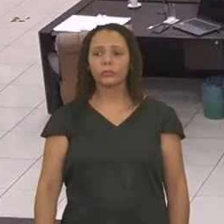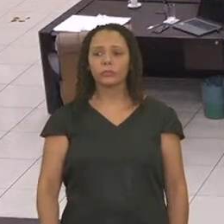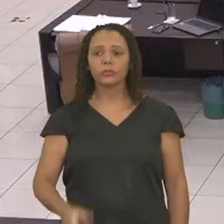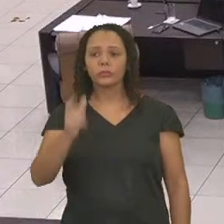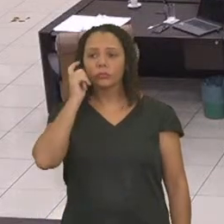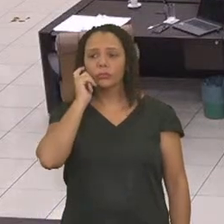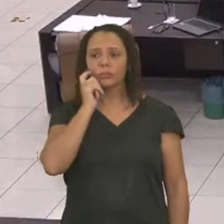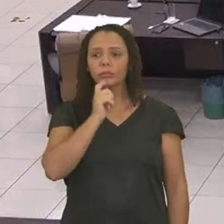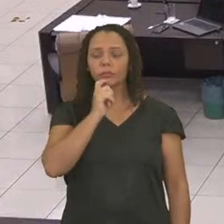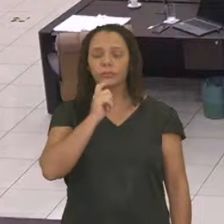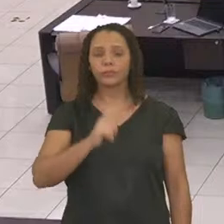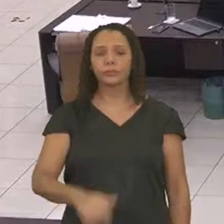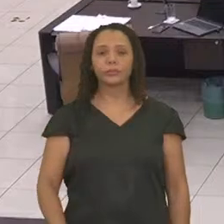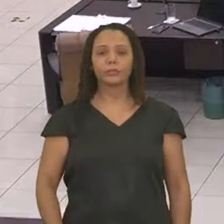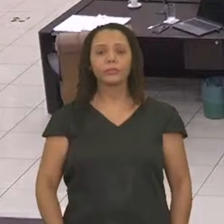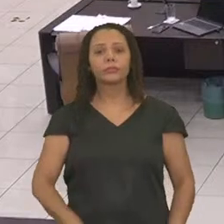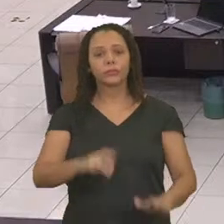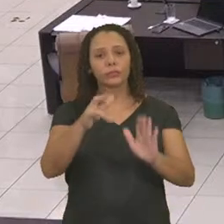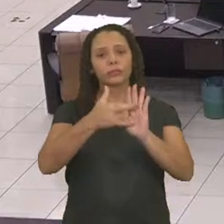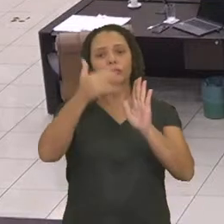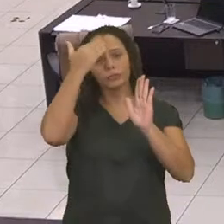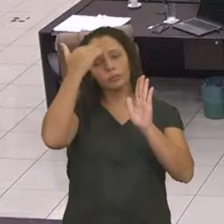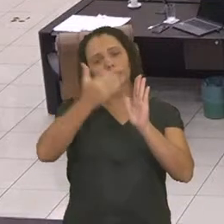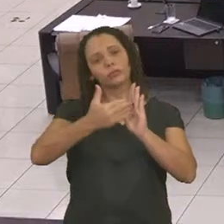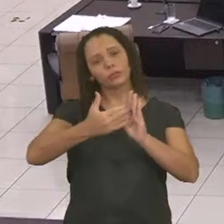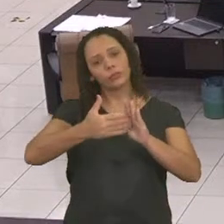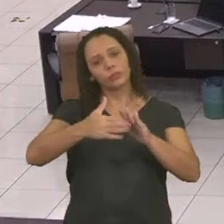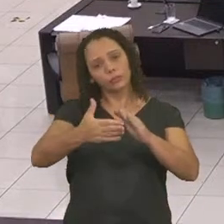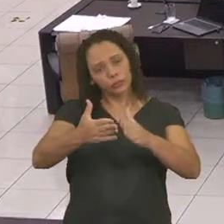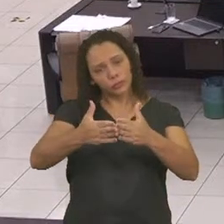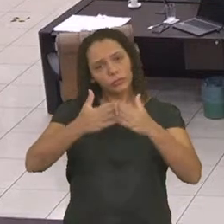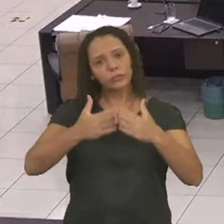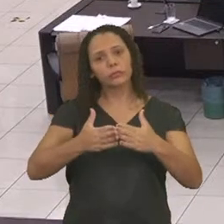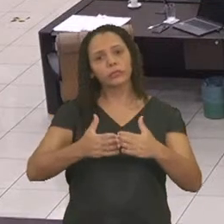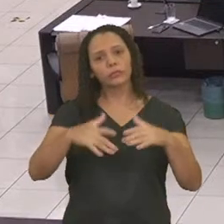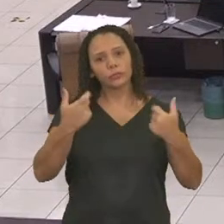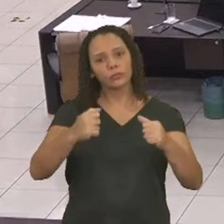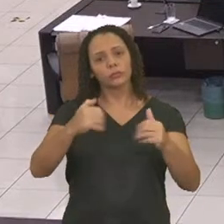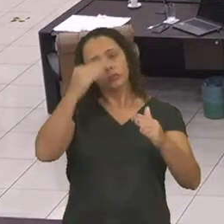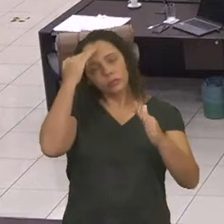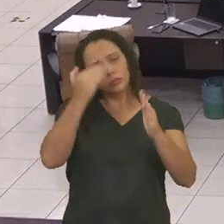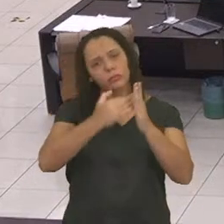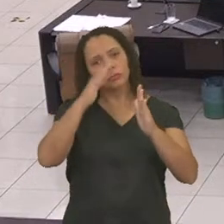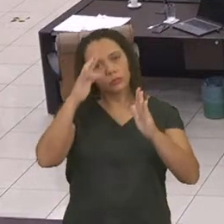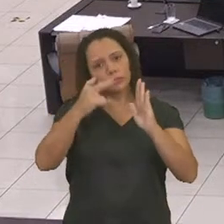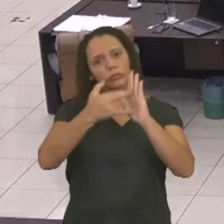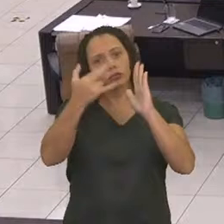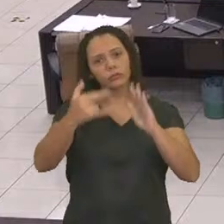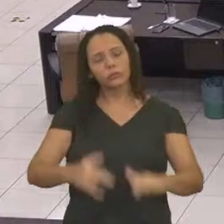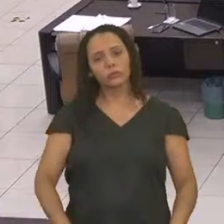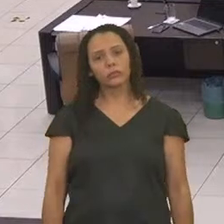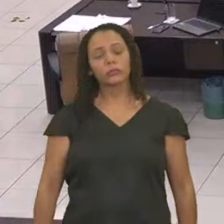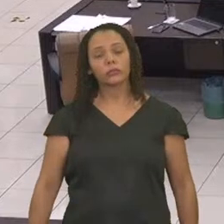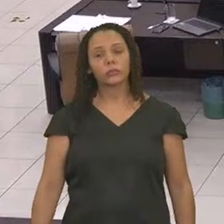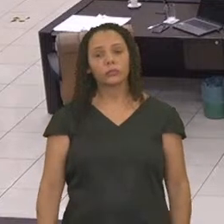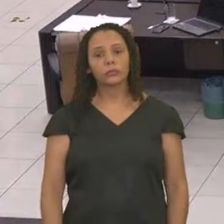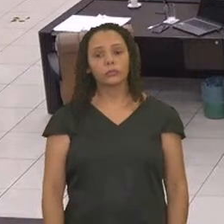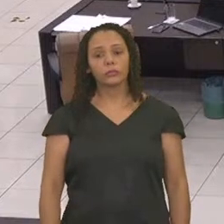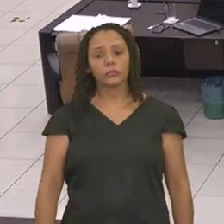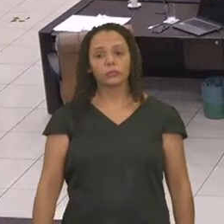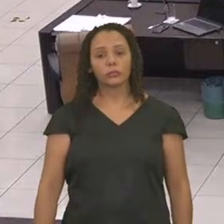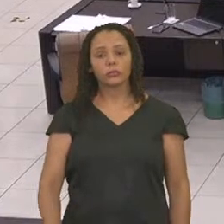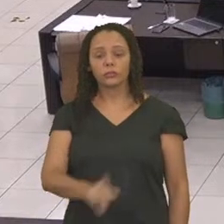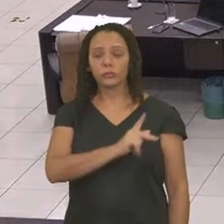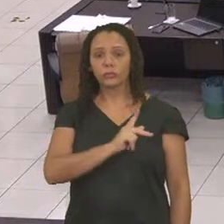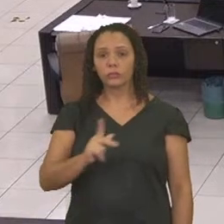Gabriel, se atende ao regimento interno, por favor. Eu quero que você se atende ao regimento interno. Presidente, com todo respeito, o senhor sabe que